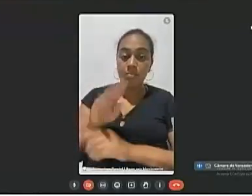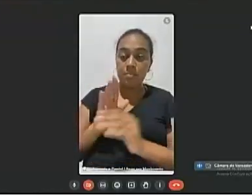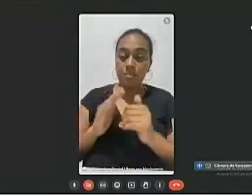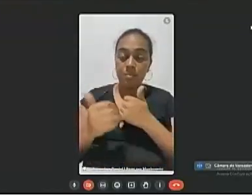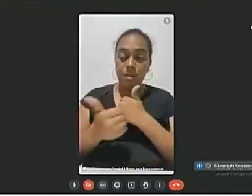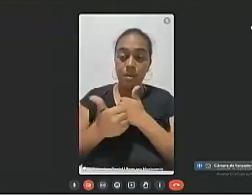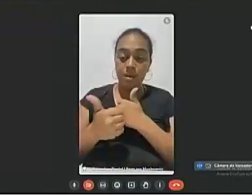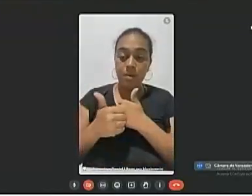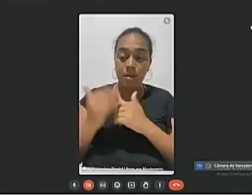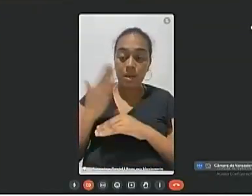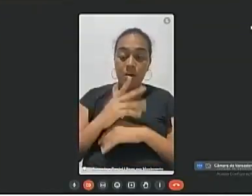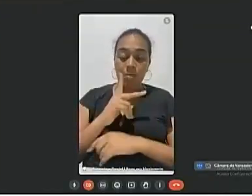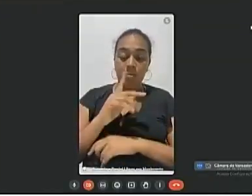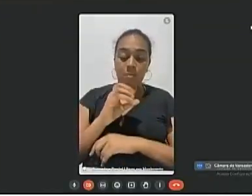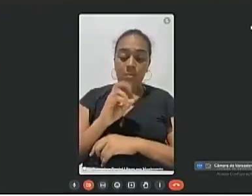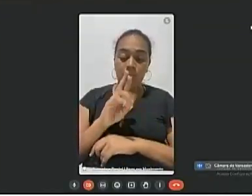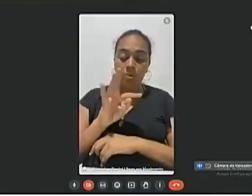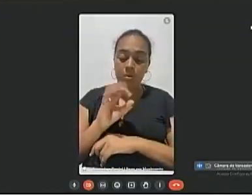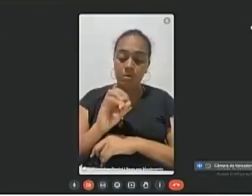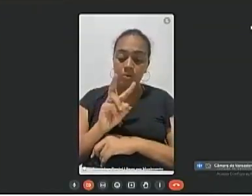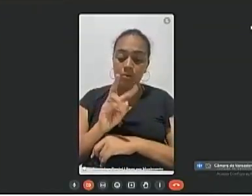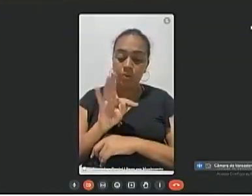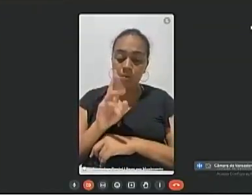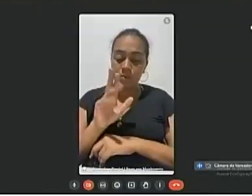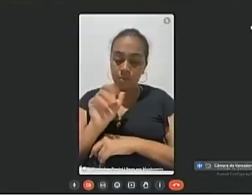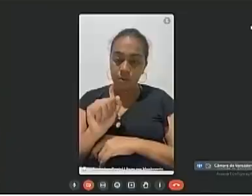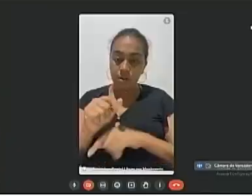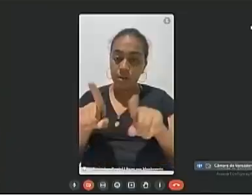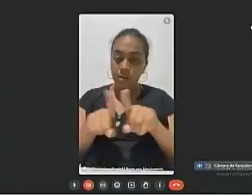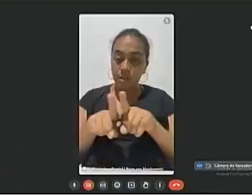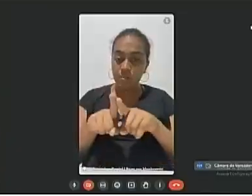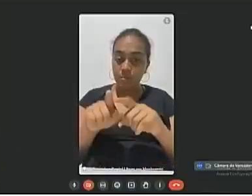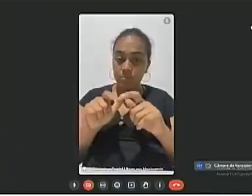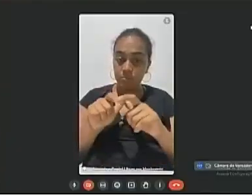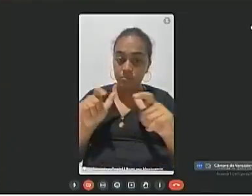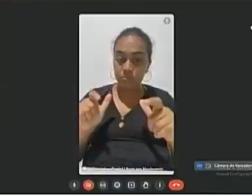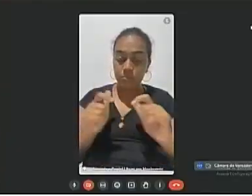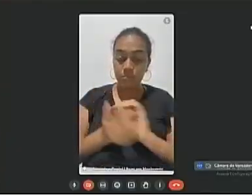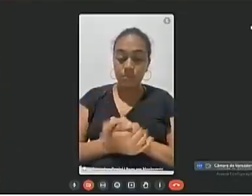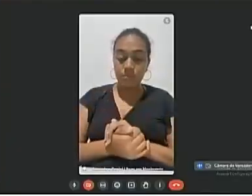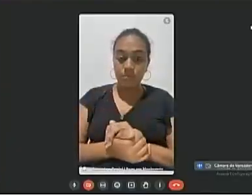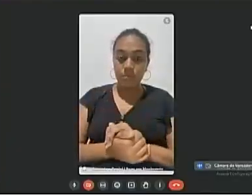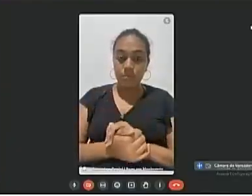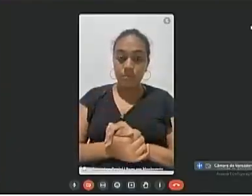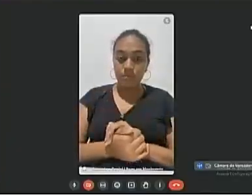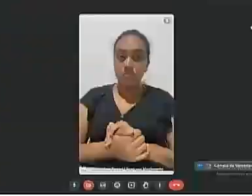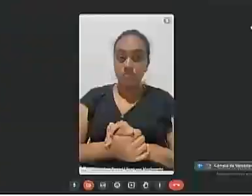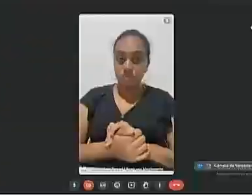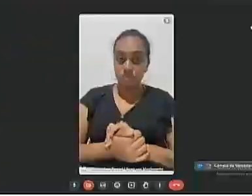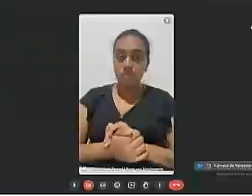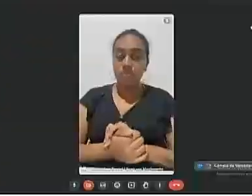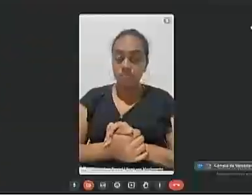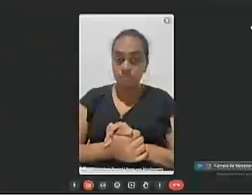em direção a Porto Vitória. E também um alargamento da curva da Ressaca. O que